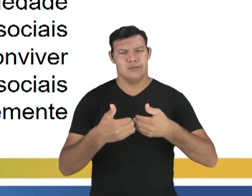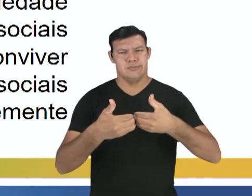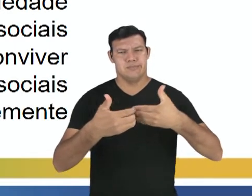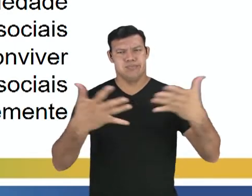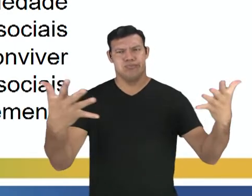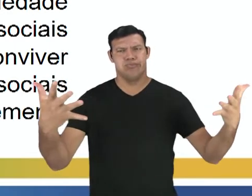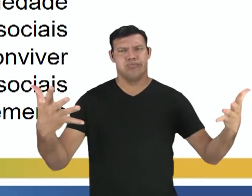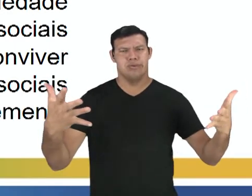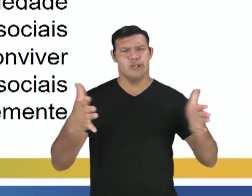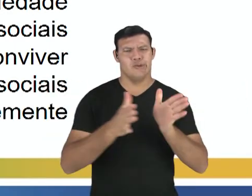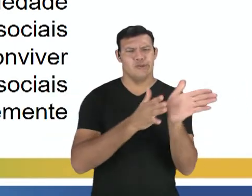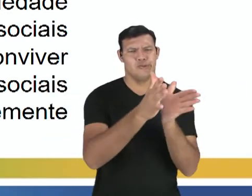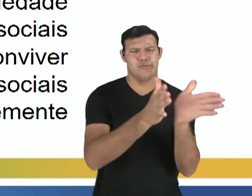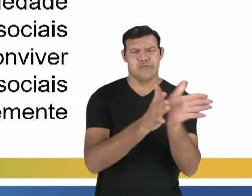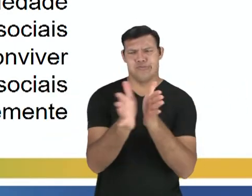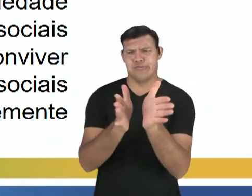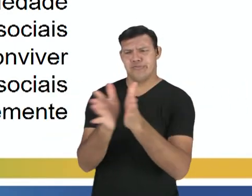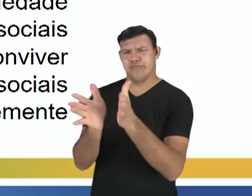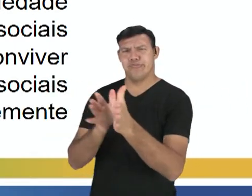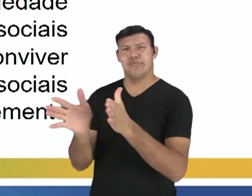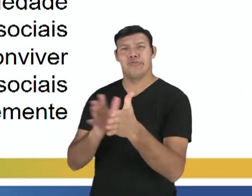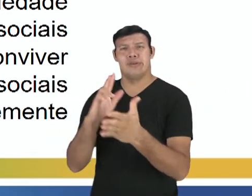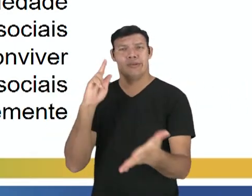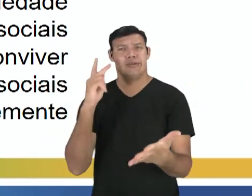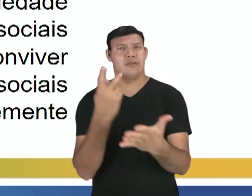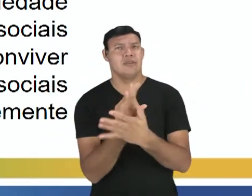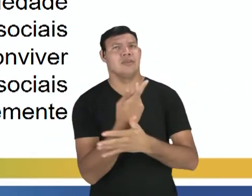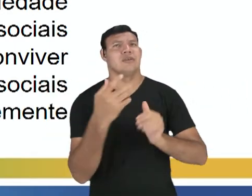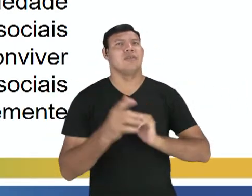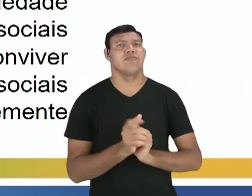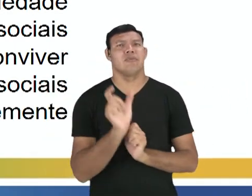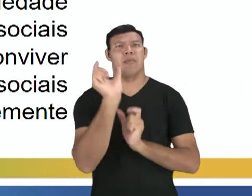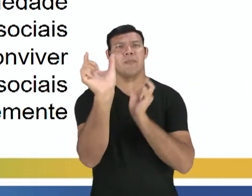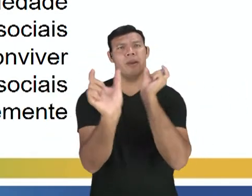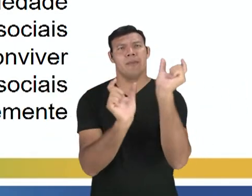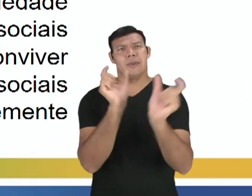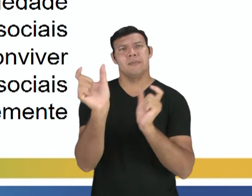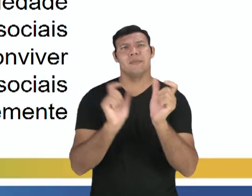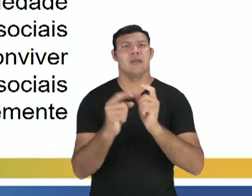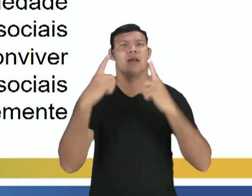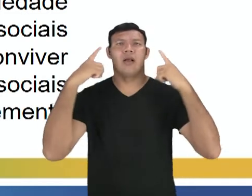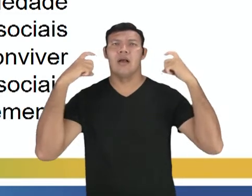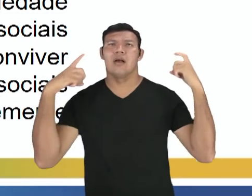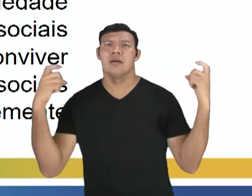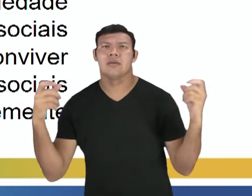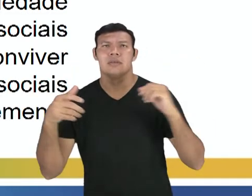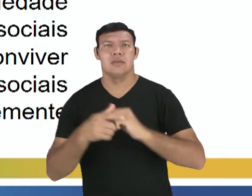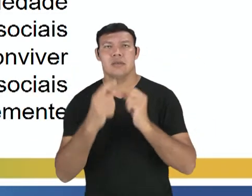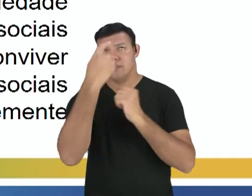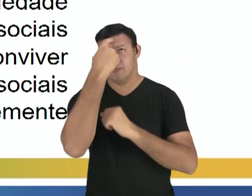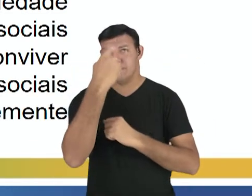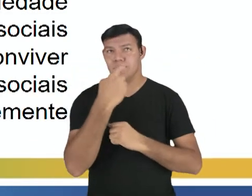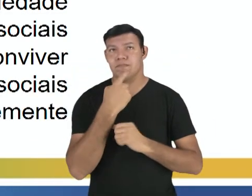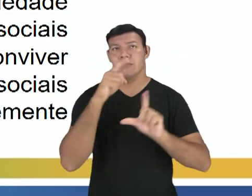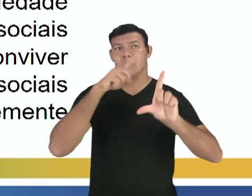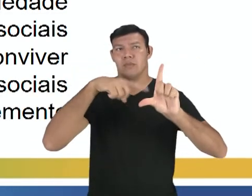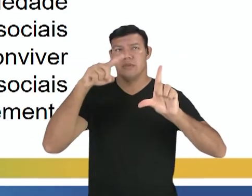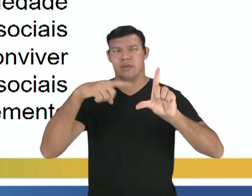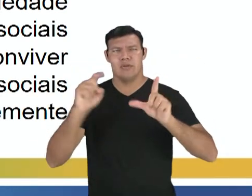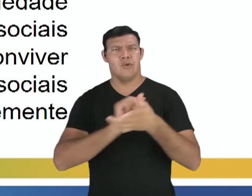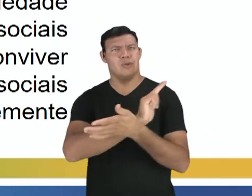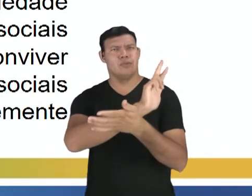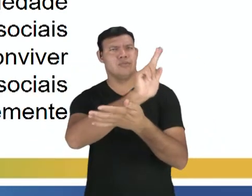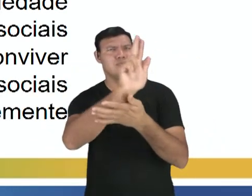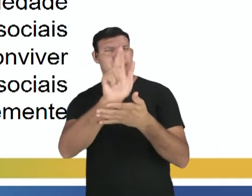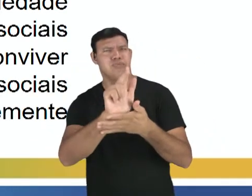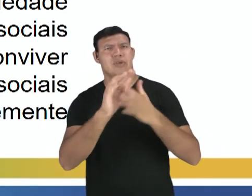de acesso aos mais variados fatos, verbetes, imagens, sons, gráficos, etc. Um universo